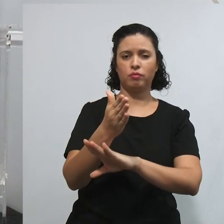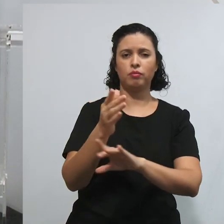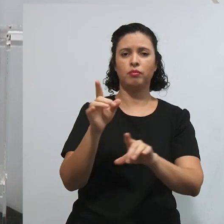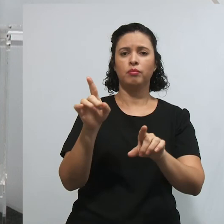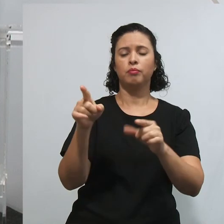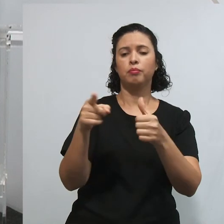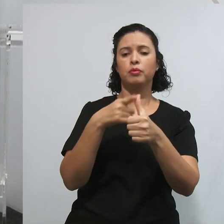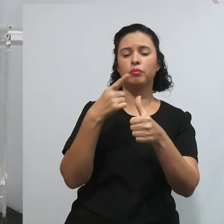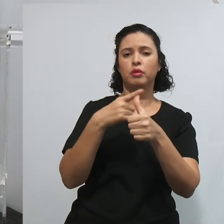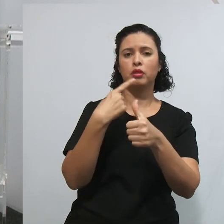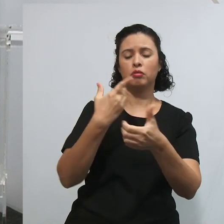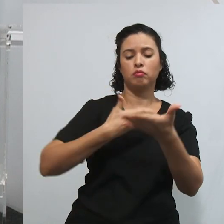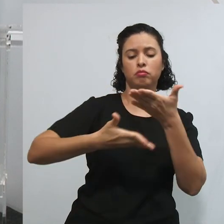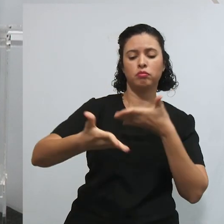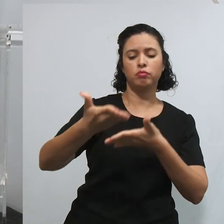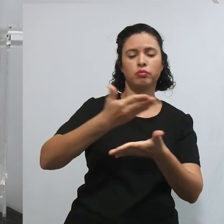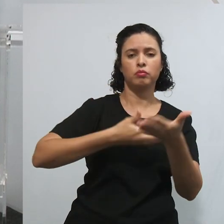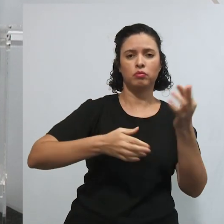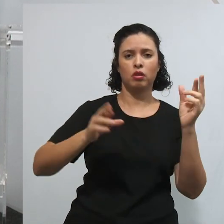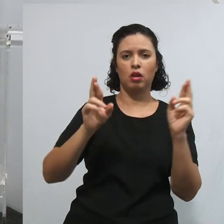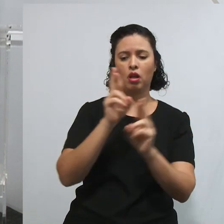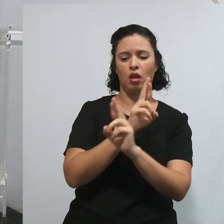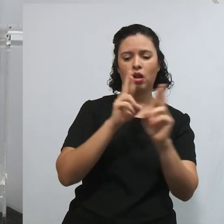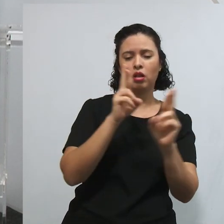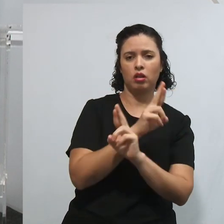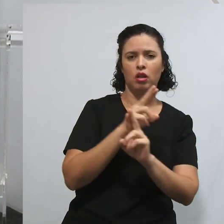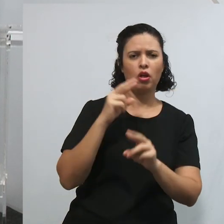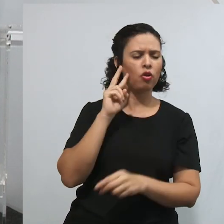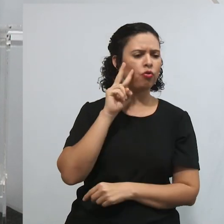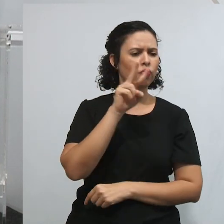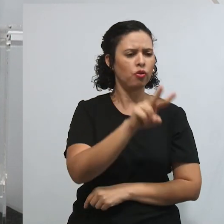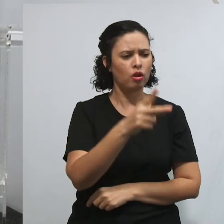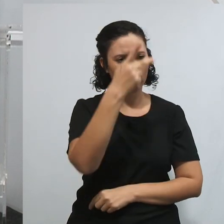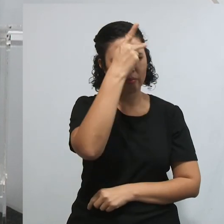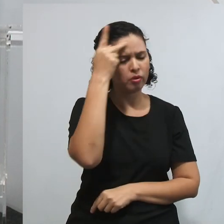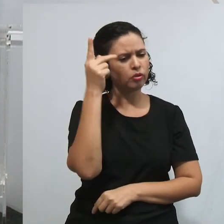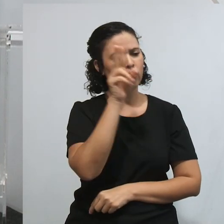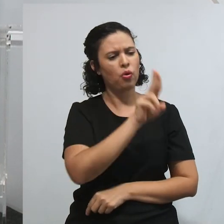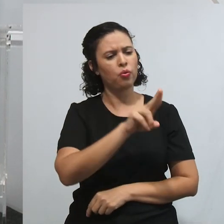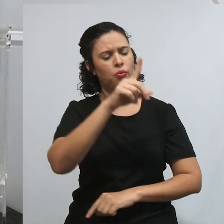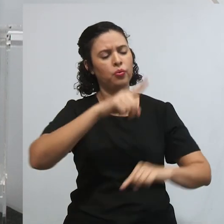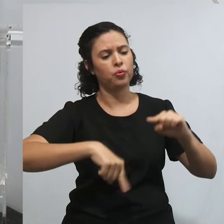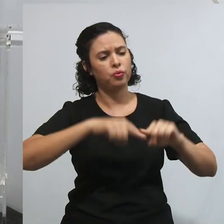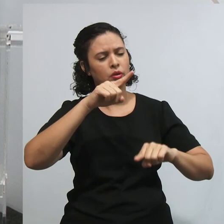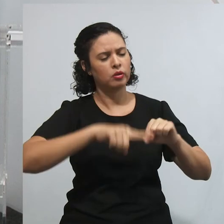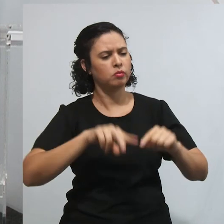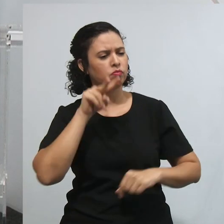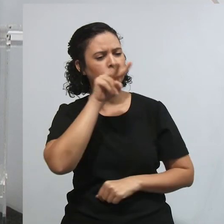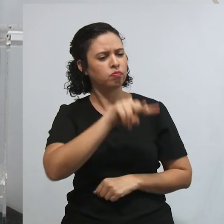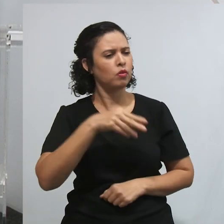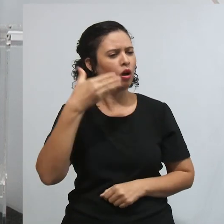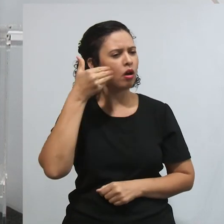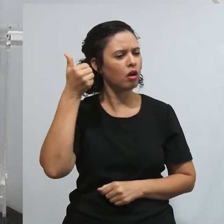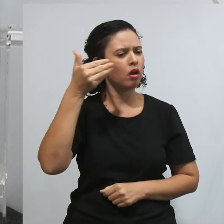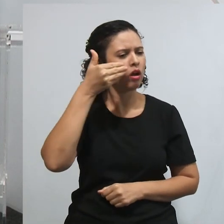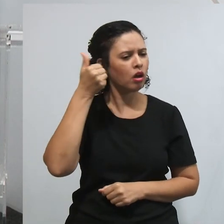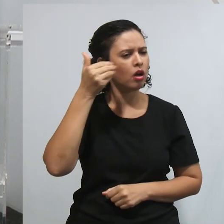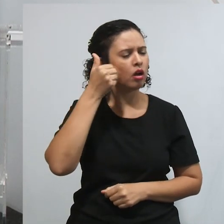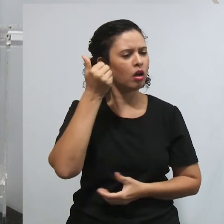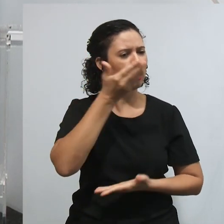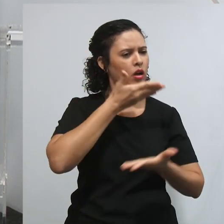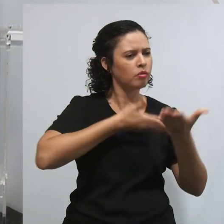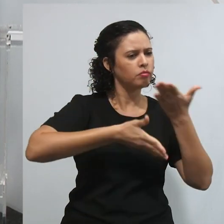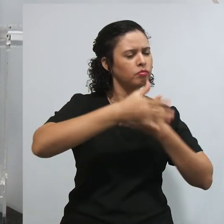nas relações, né? Primeiro eu vejo alguém manipulando um objeto. Então é uma relação interpessoal e